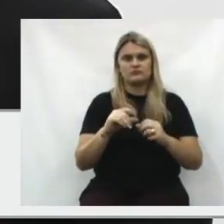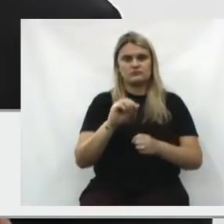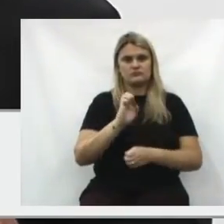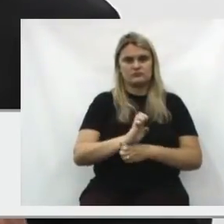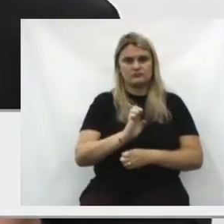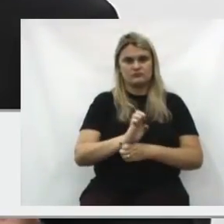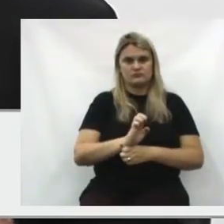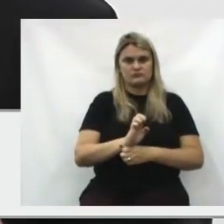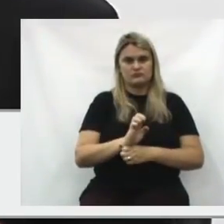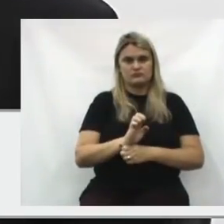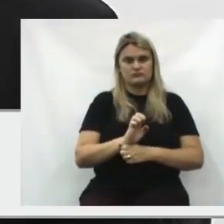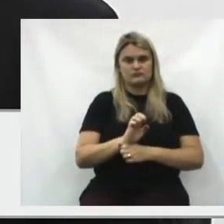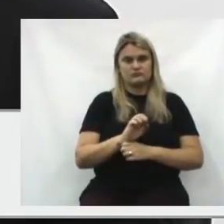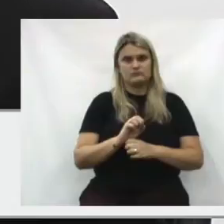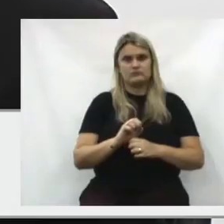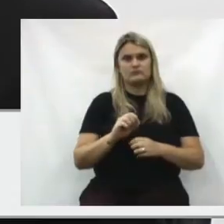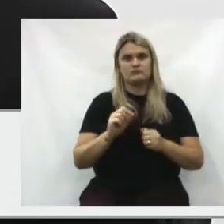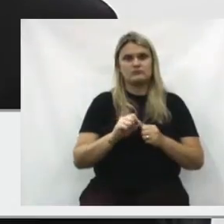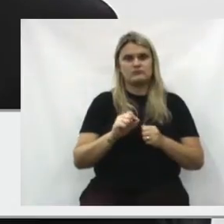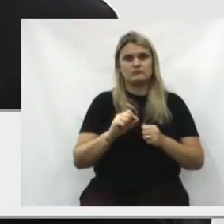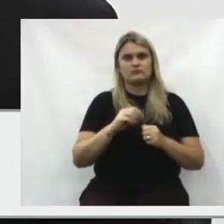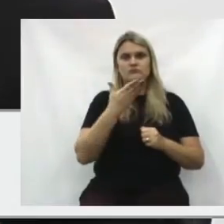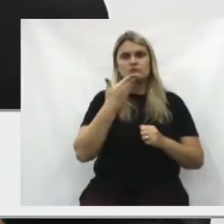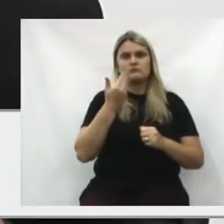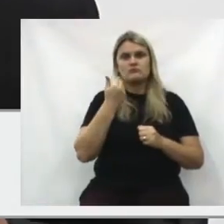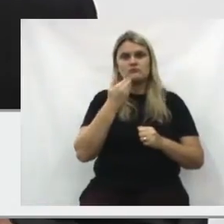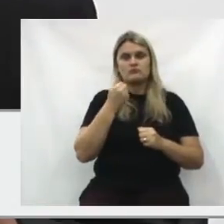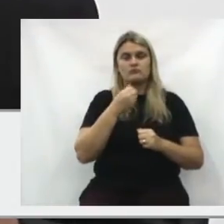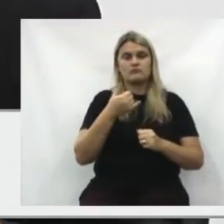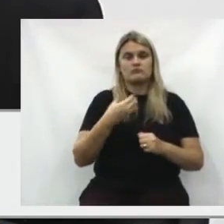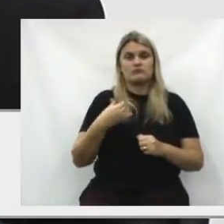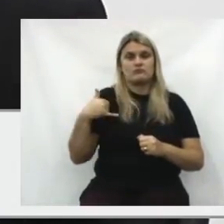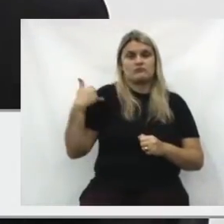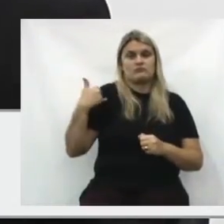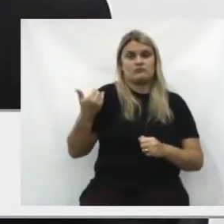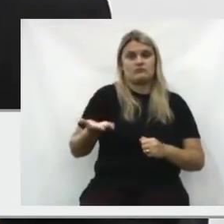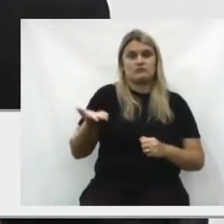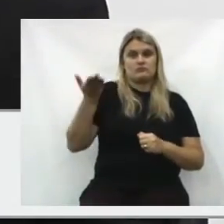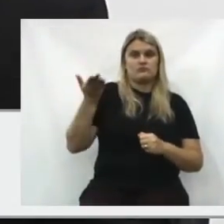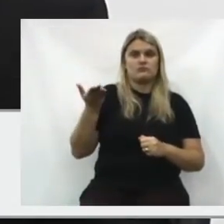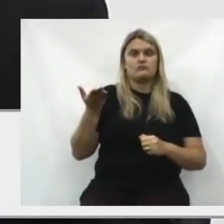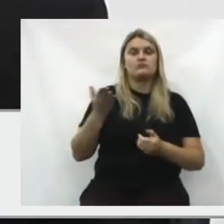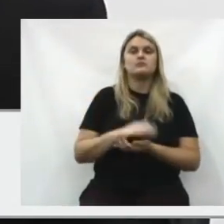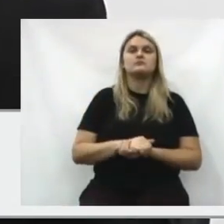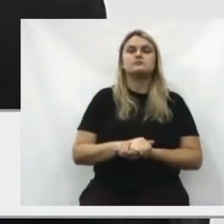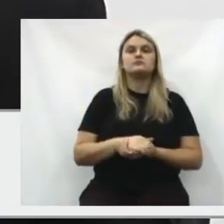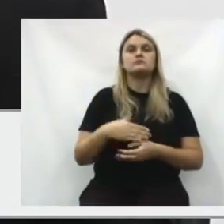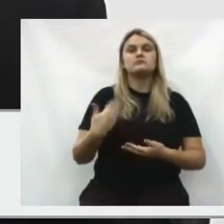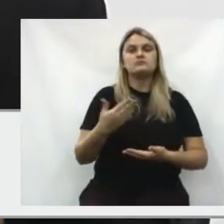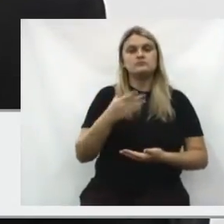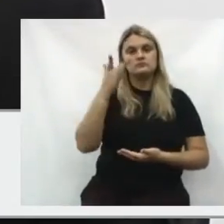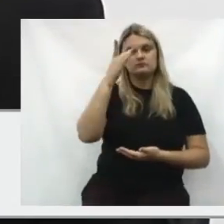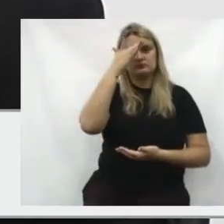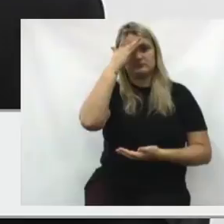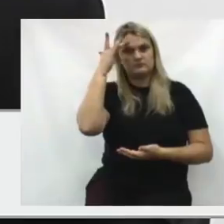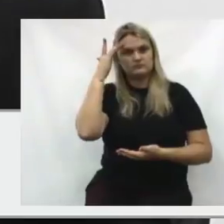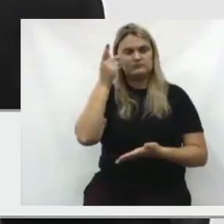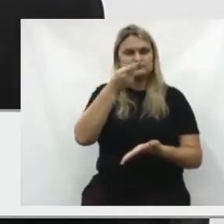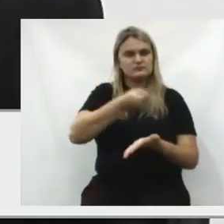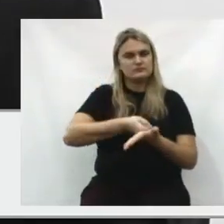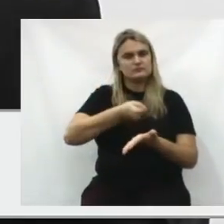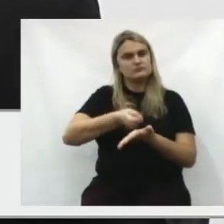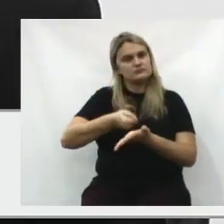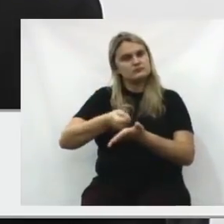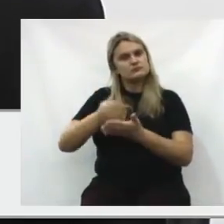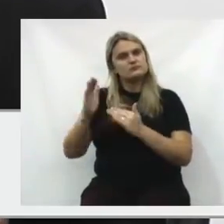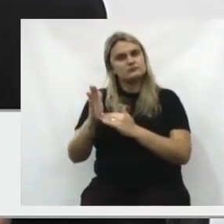a média dos estados. Tá? Então, pegaram as maiores médias, ou seja, tem